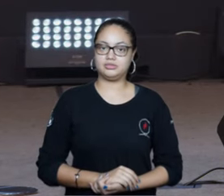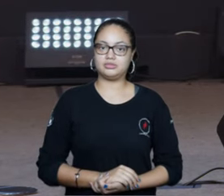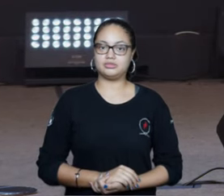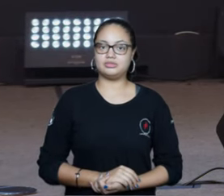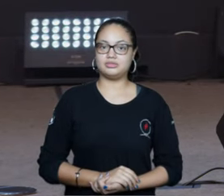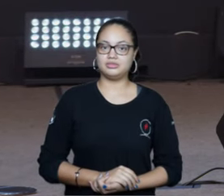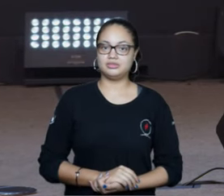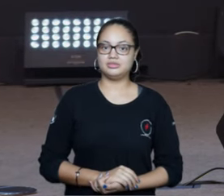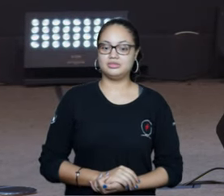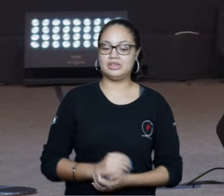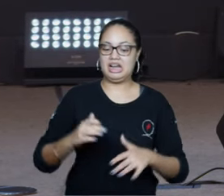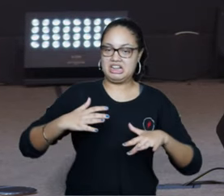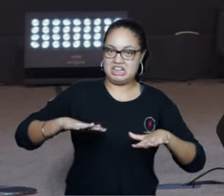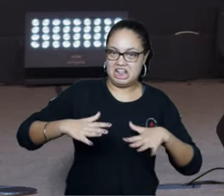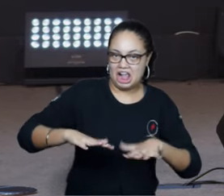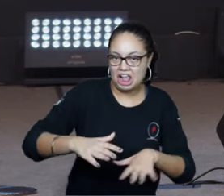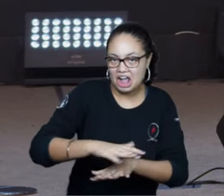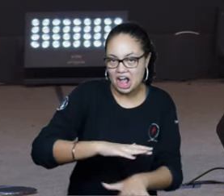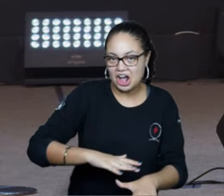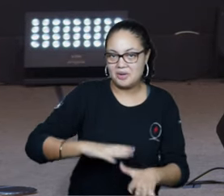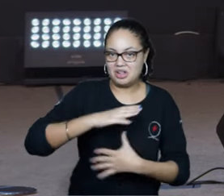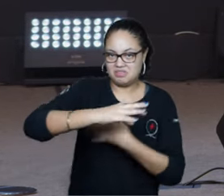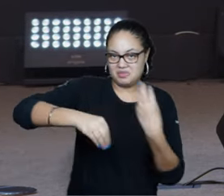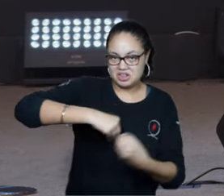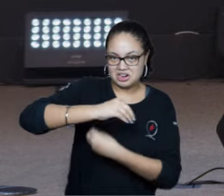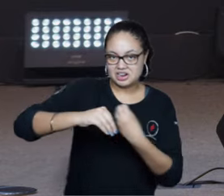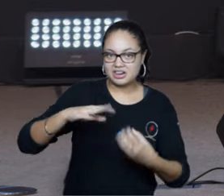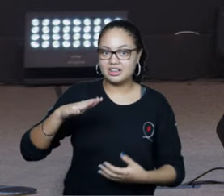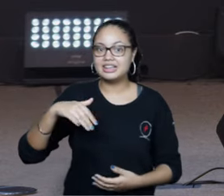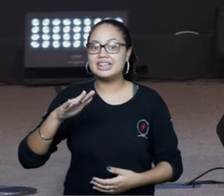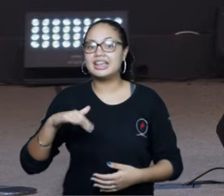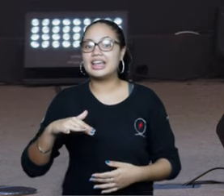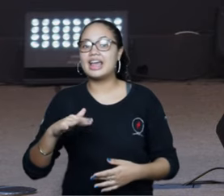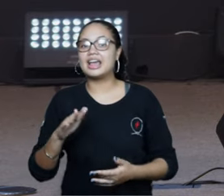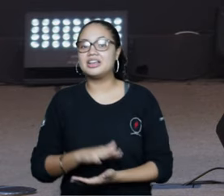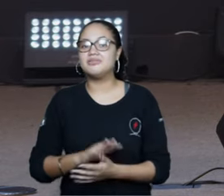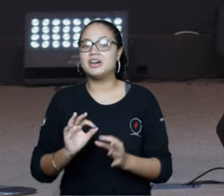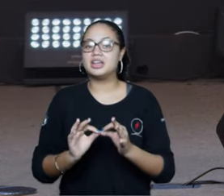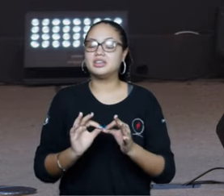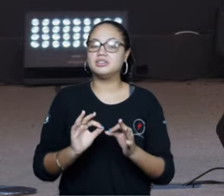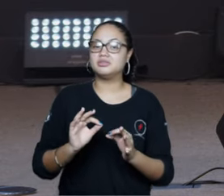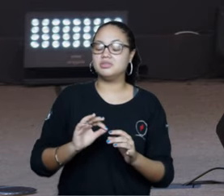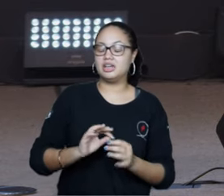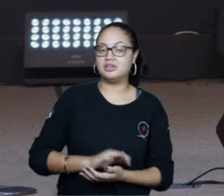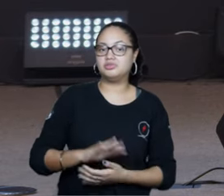quando tem terremotos e catástrofes quem é que vai medir força